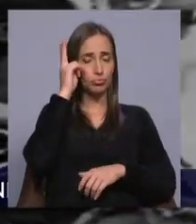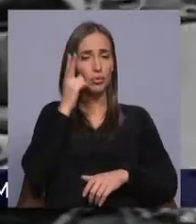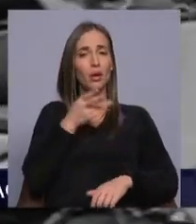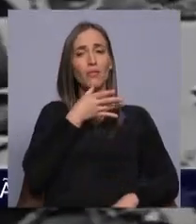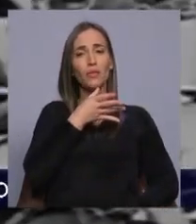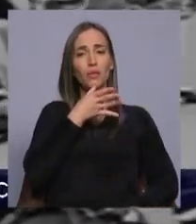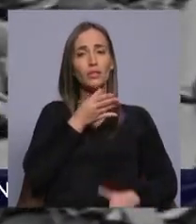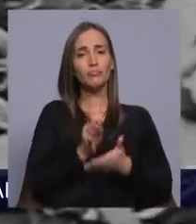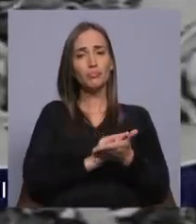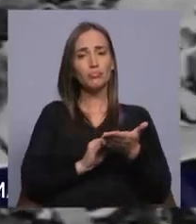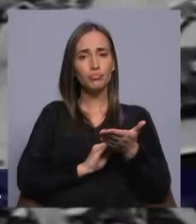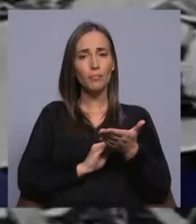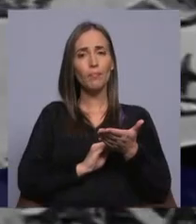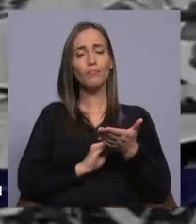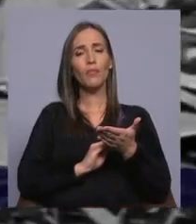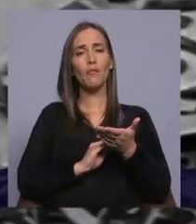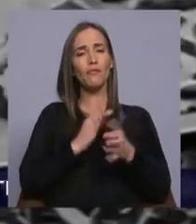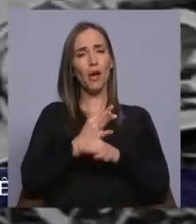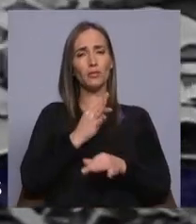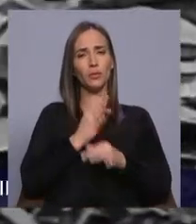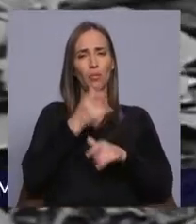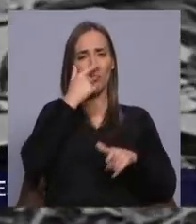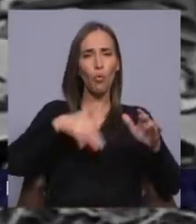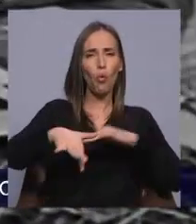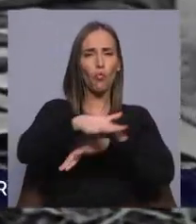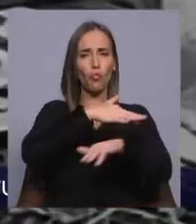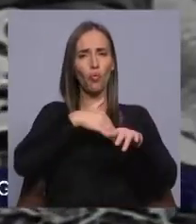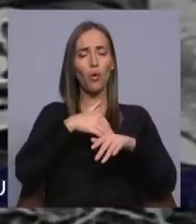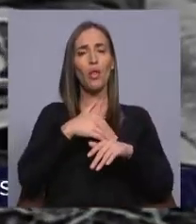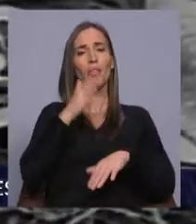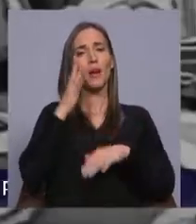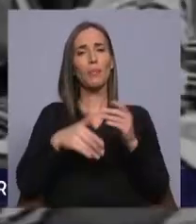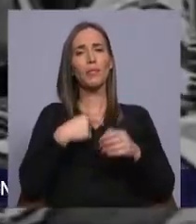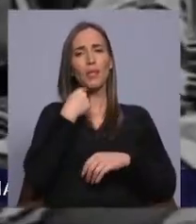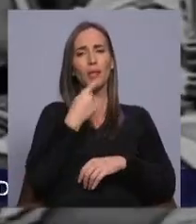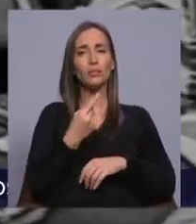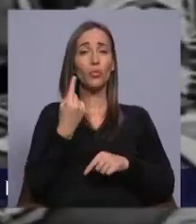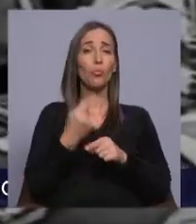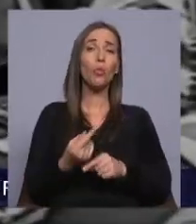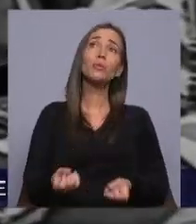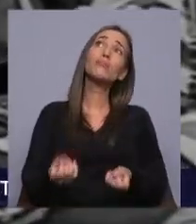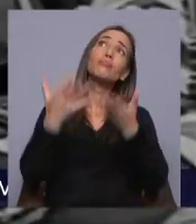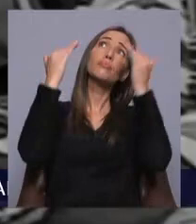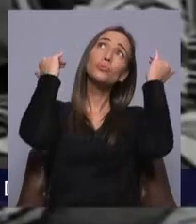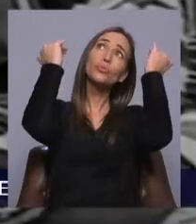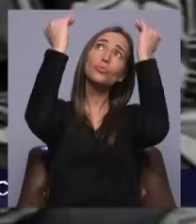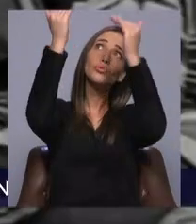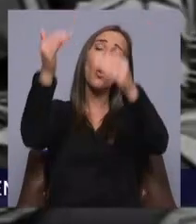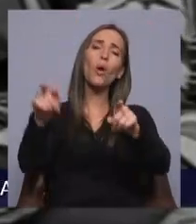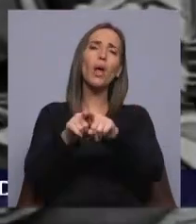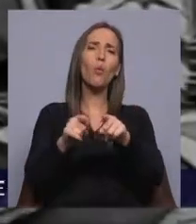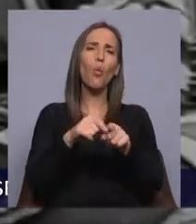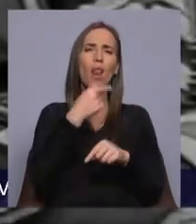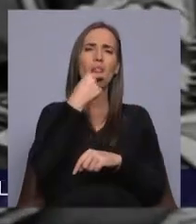do folclore deste povo que, a certa altura, descreveu como algo aparecendo no céu com línguas de fogo